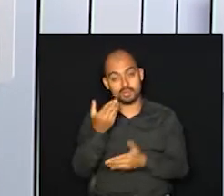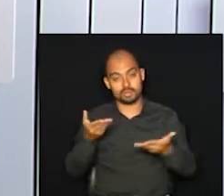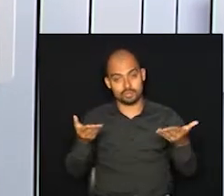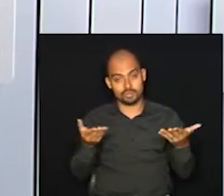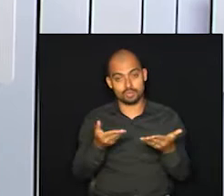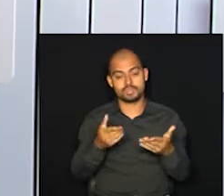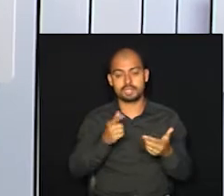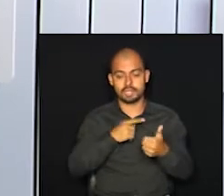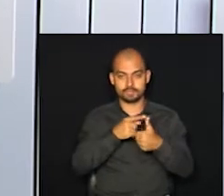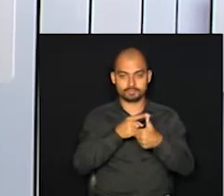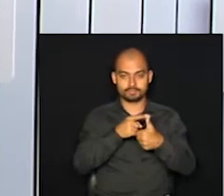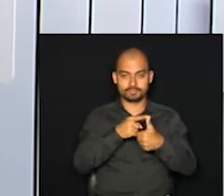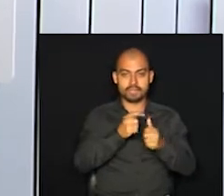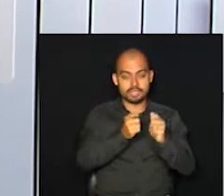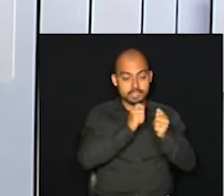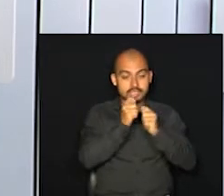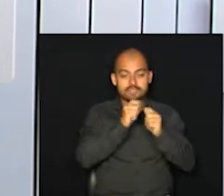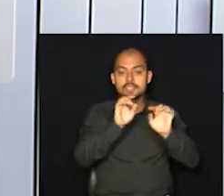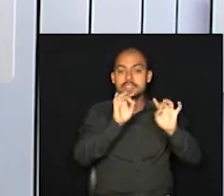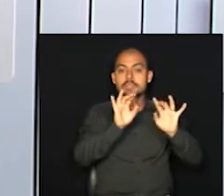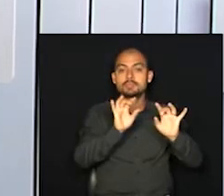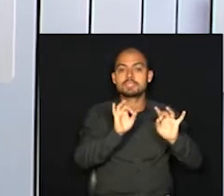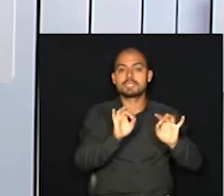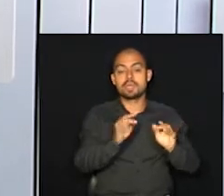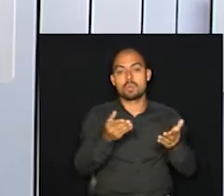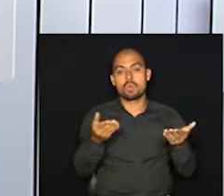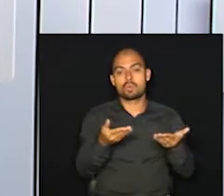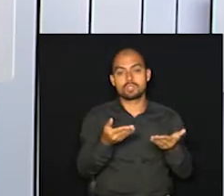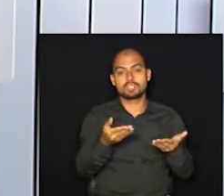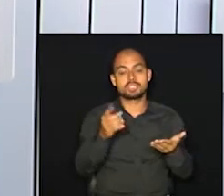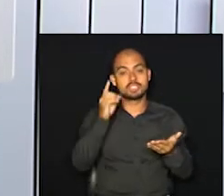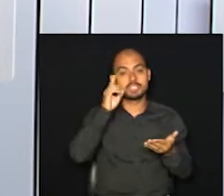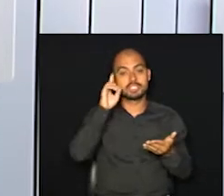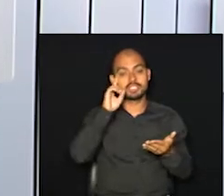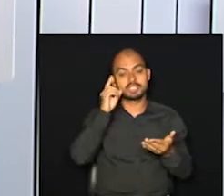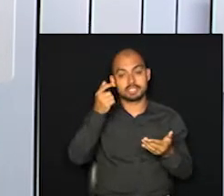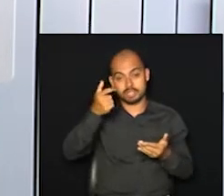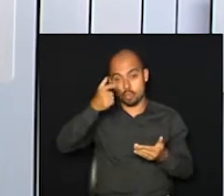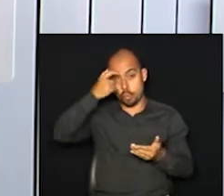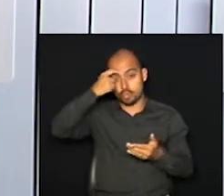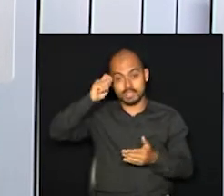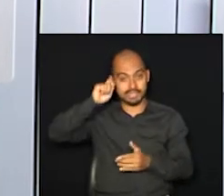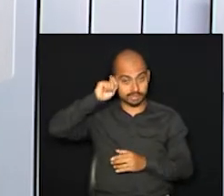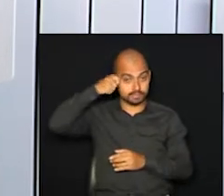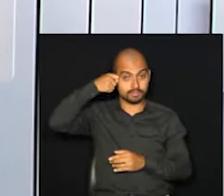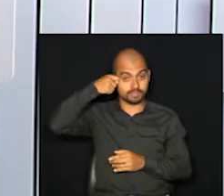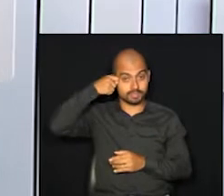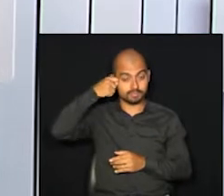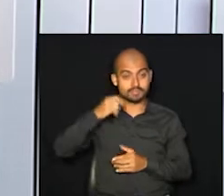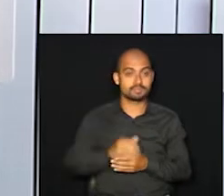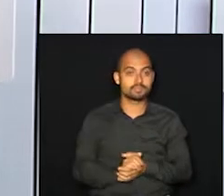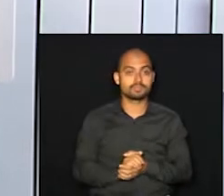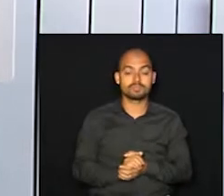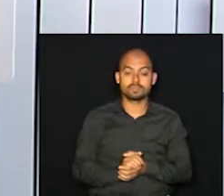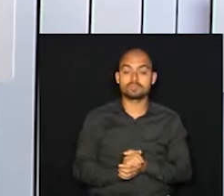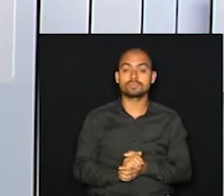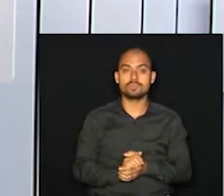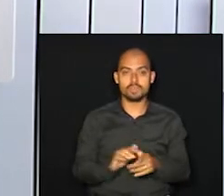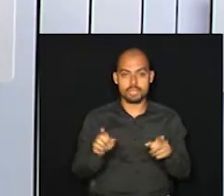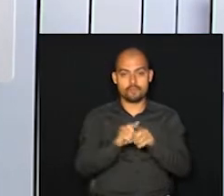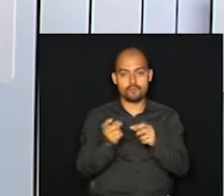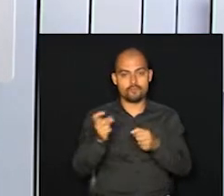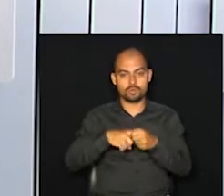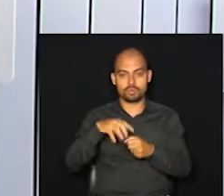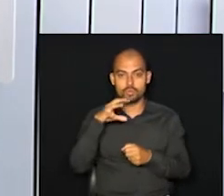programa. A gente tem uma entrevista especial, já que hoje é o Dia da Consciência Negra, e a gente já volta, e